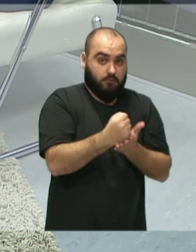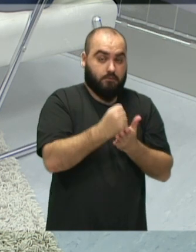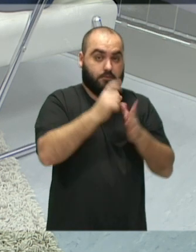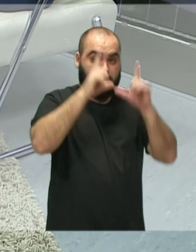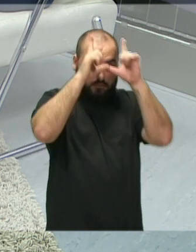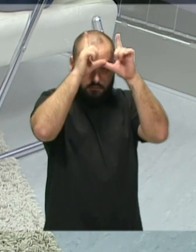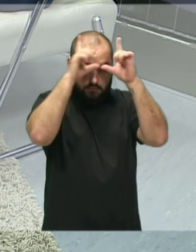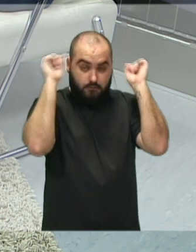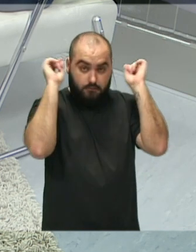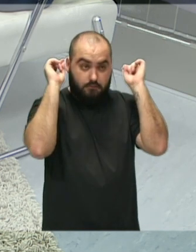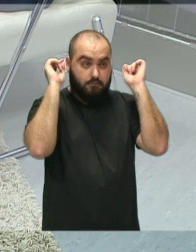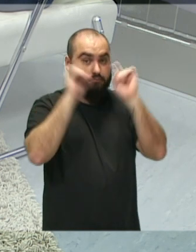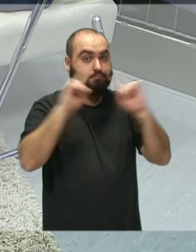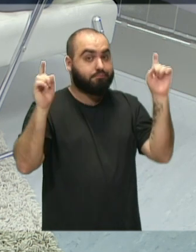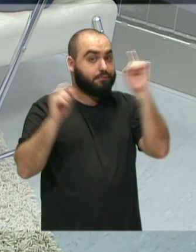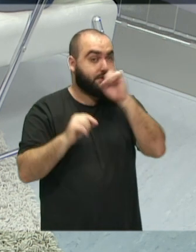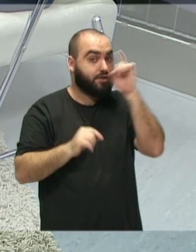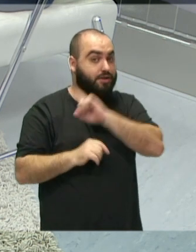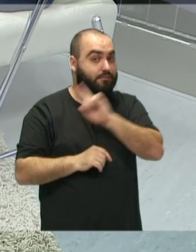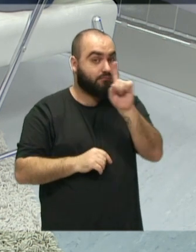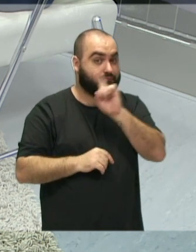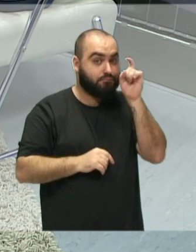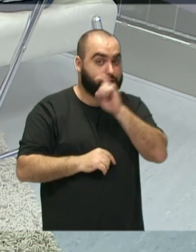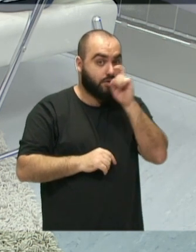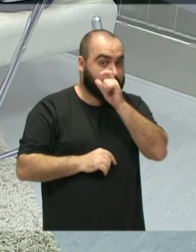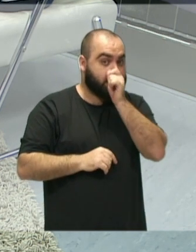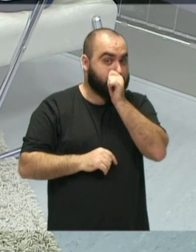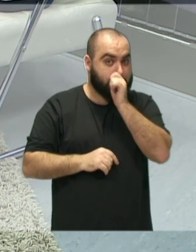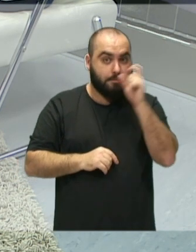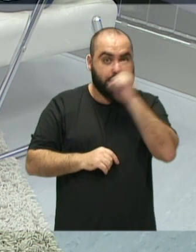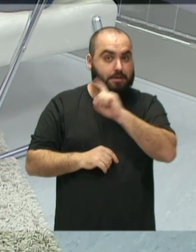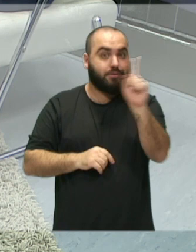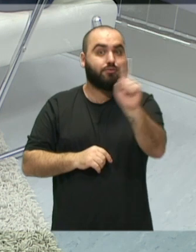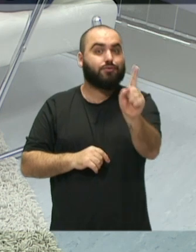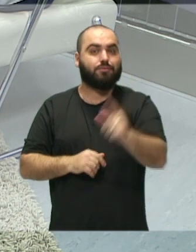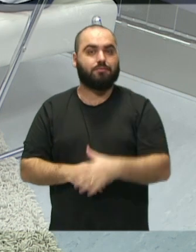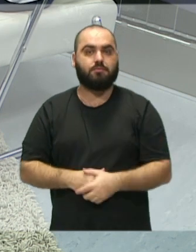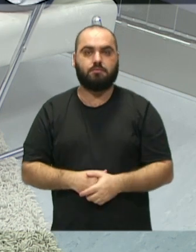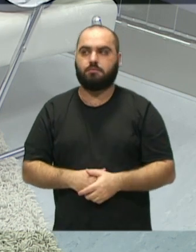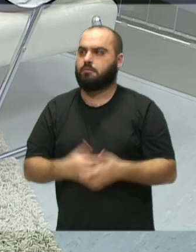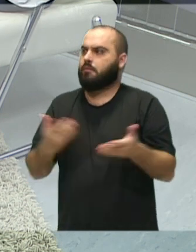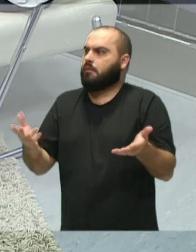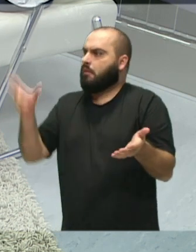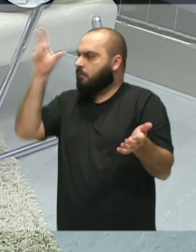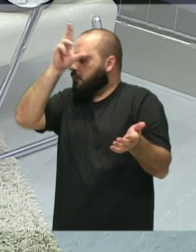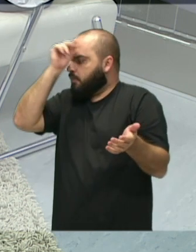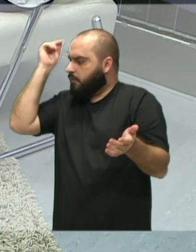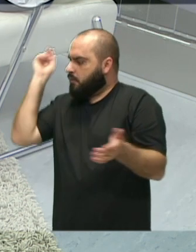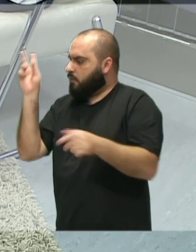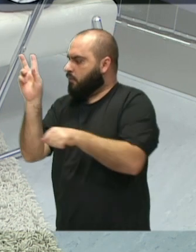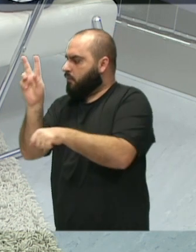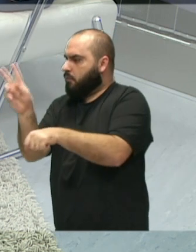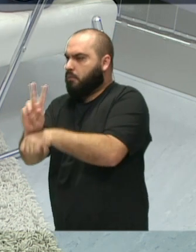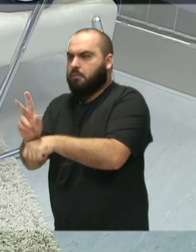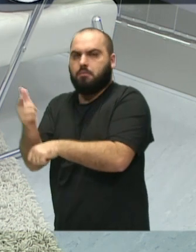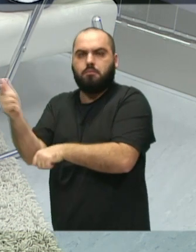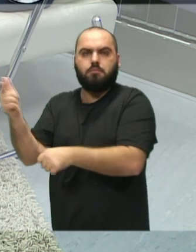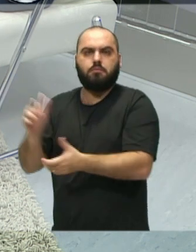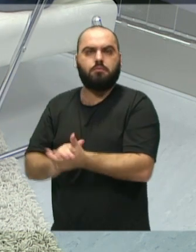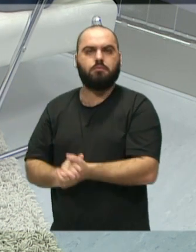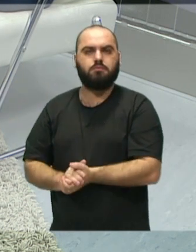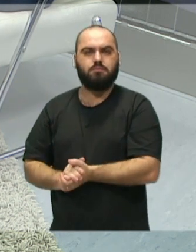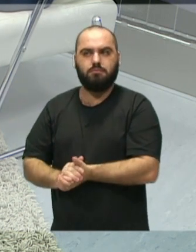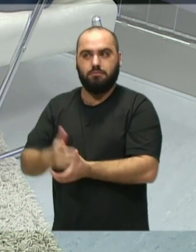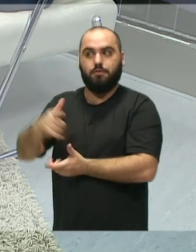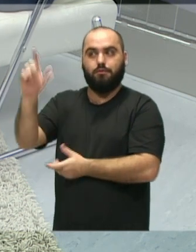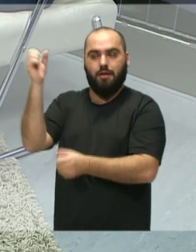de enfermagem e não era. Ela não era, estava mentindo. E, poxa, cadê a prefeitura que não está fiscalizando isso? Então, vai contratar assim,